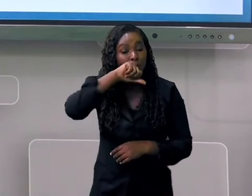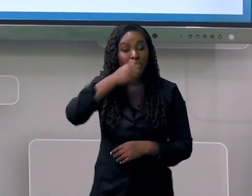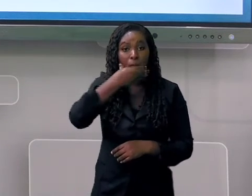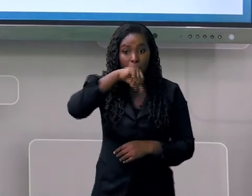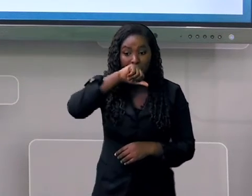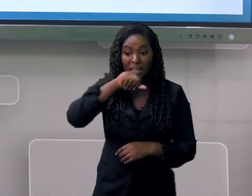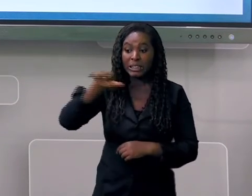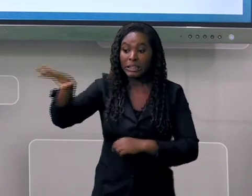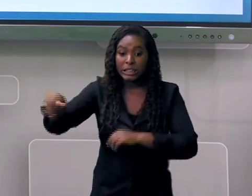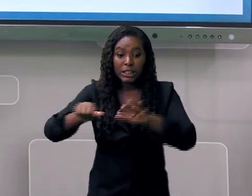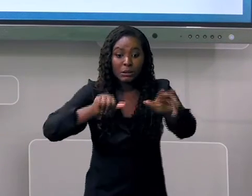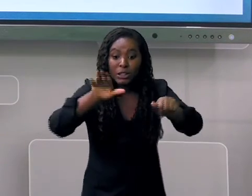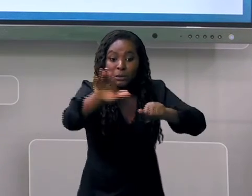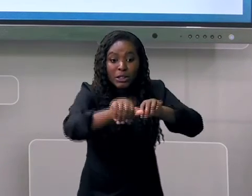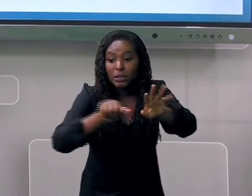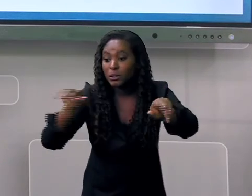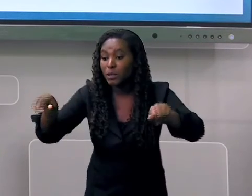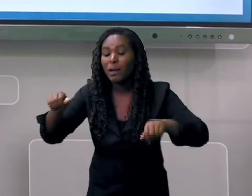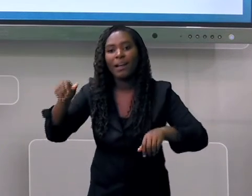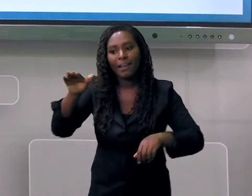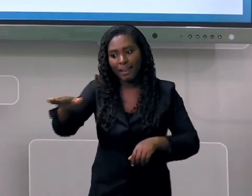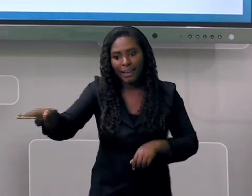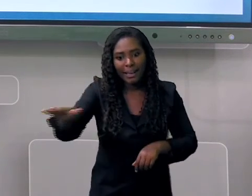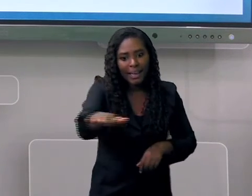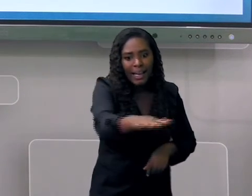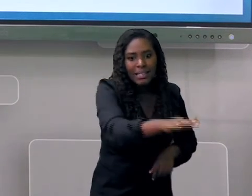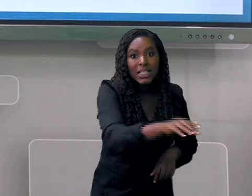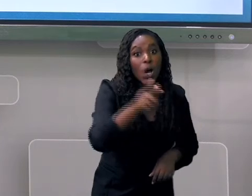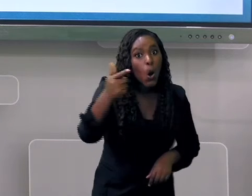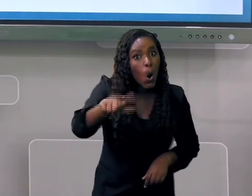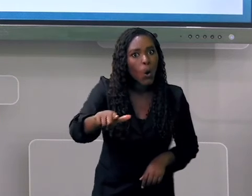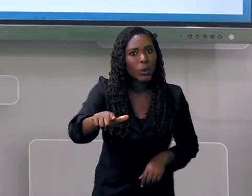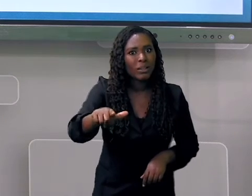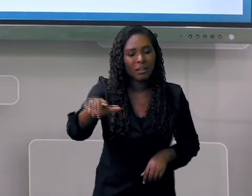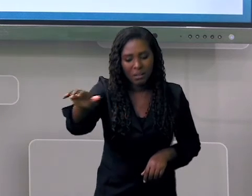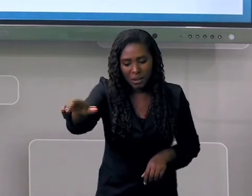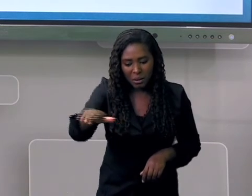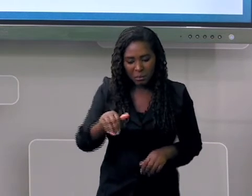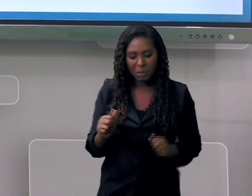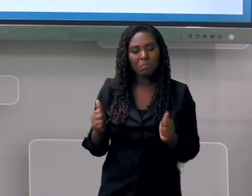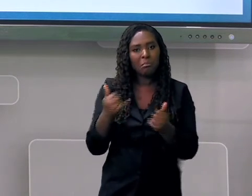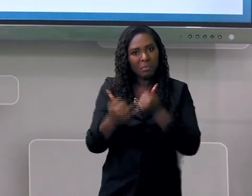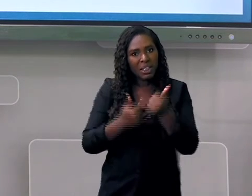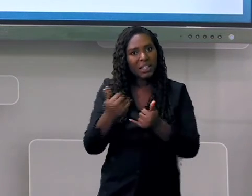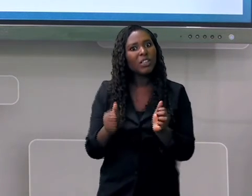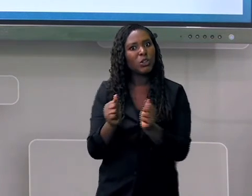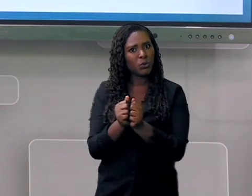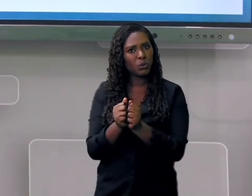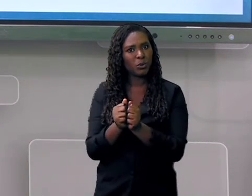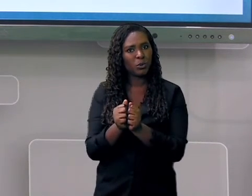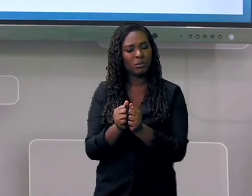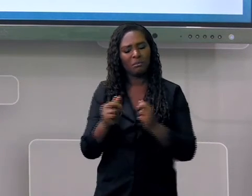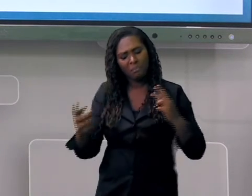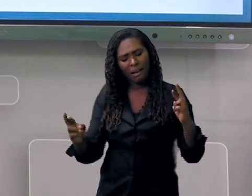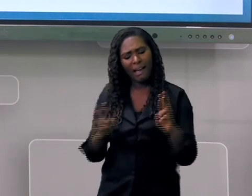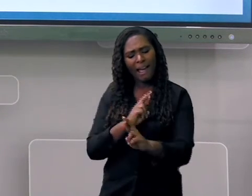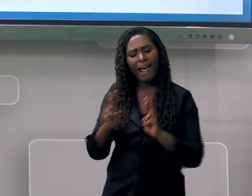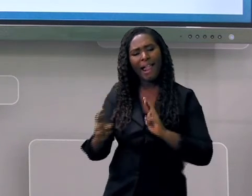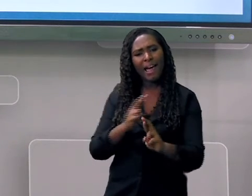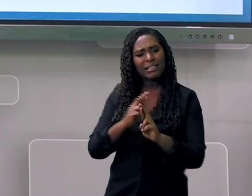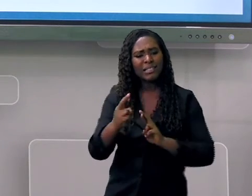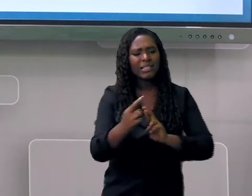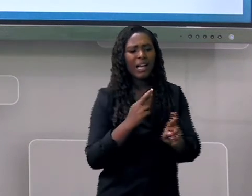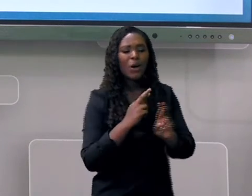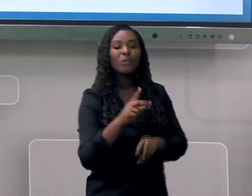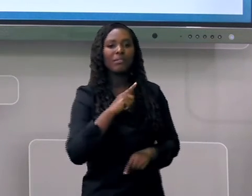isso vai ajudar seu filho a se sentir incluído, a produzir laços com outras pessoas. Brinque com seu filho.